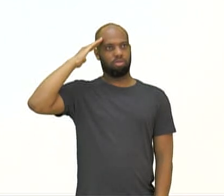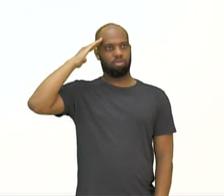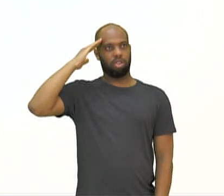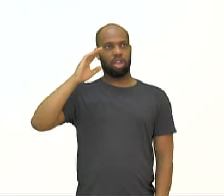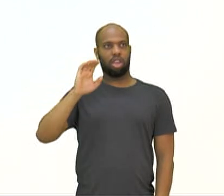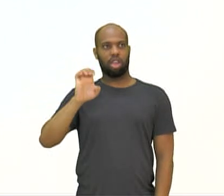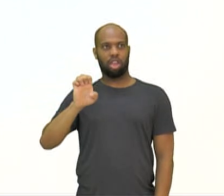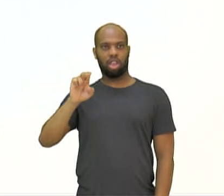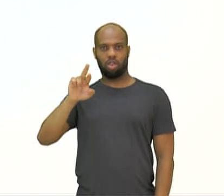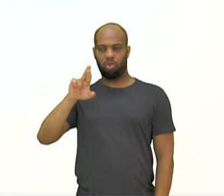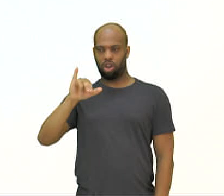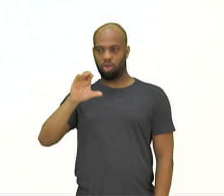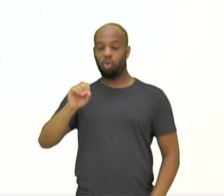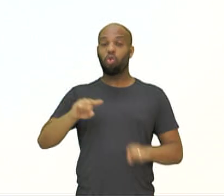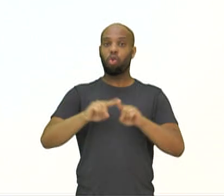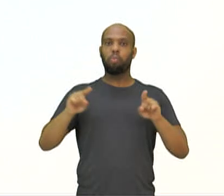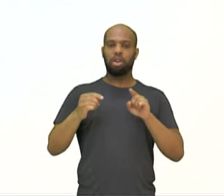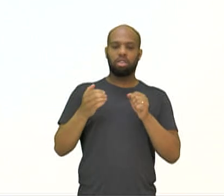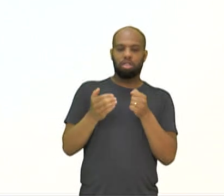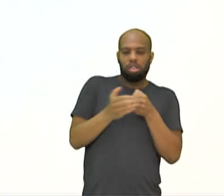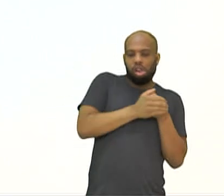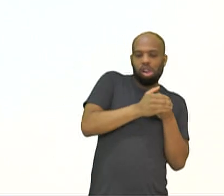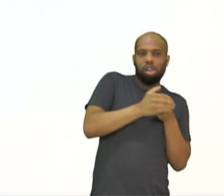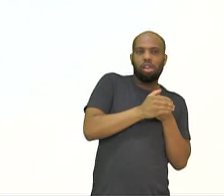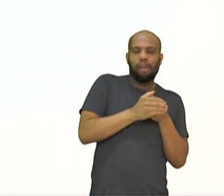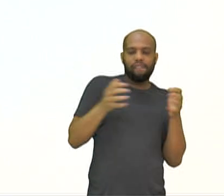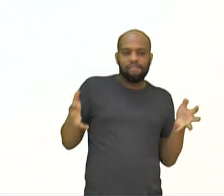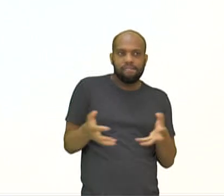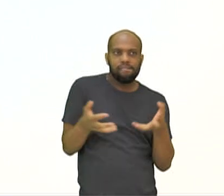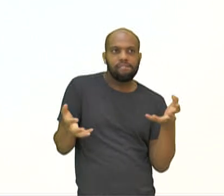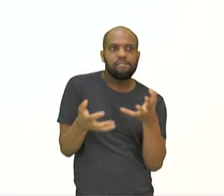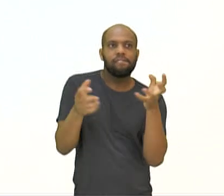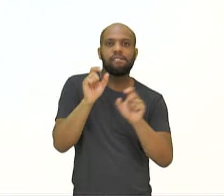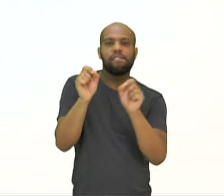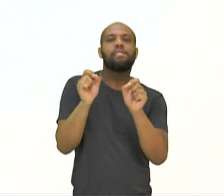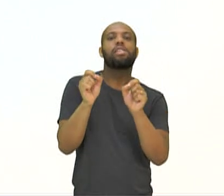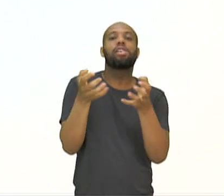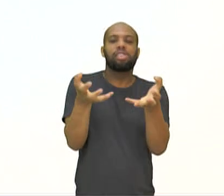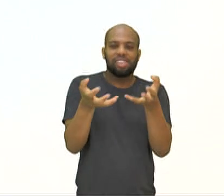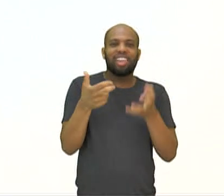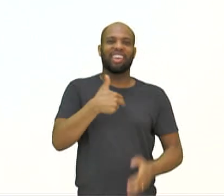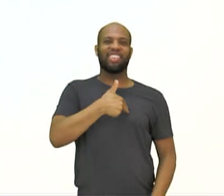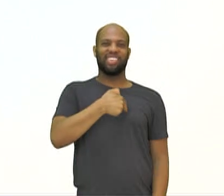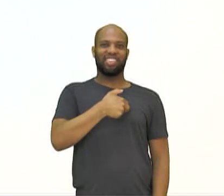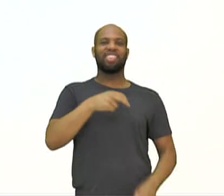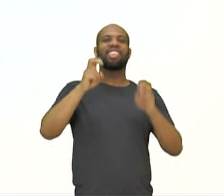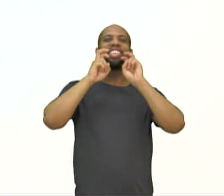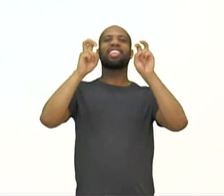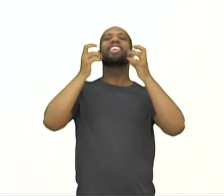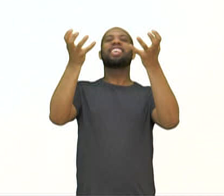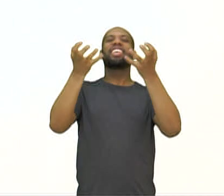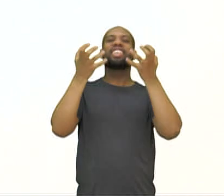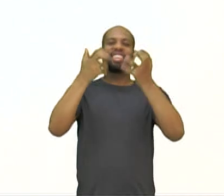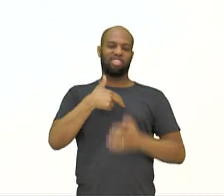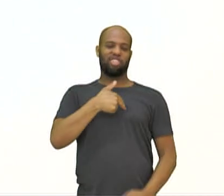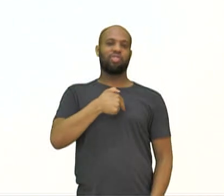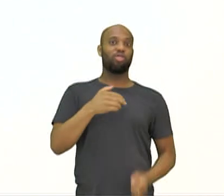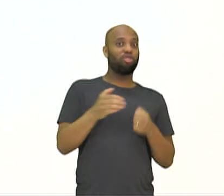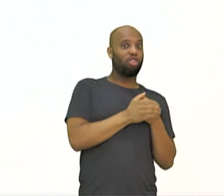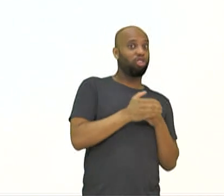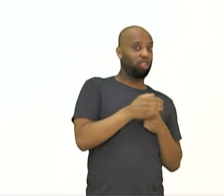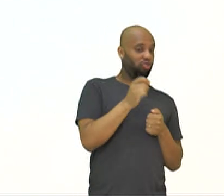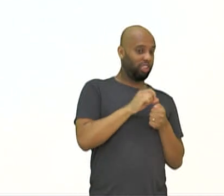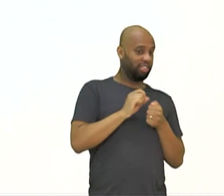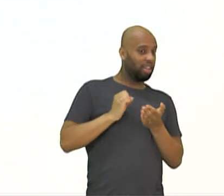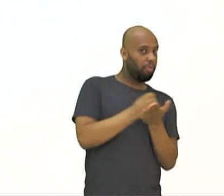Às escondidas, ele incentivava o queremismo, o movimento popular, que aos gritos de queremos Getúlio, né? Então, ao